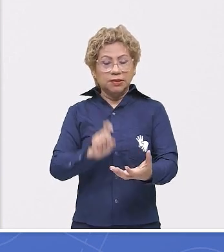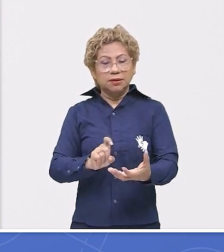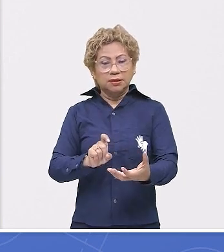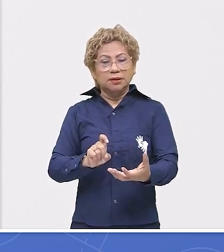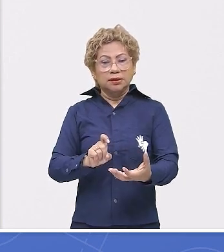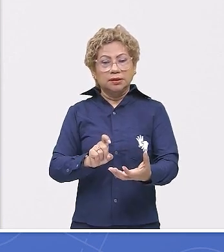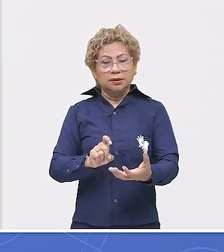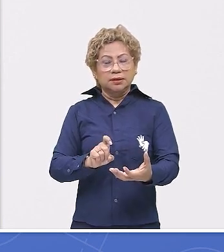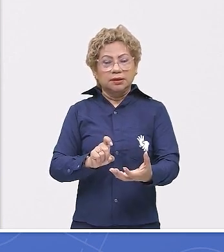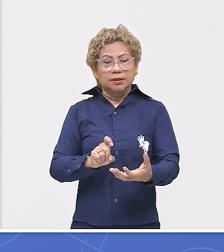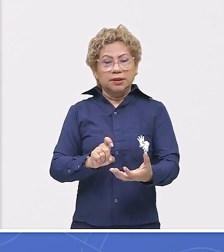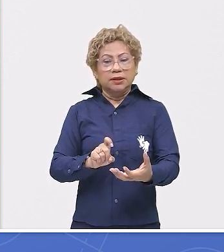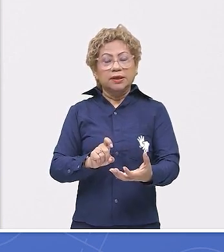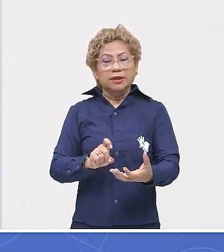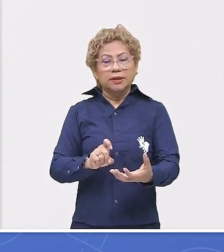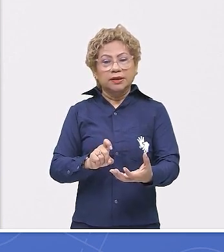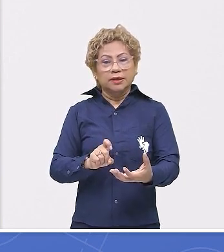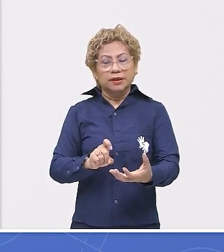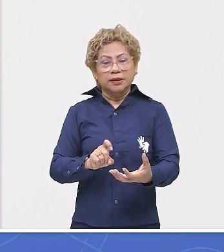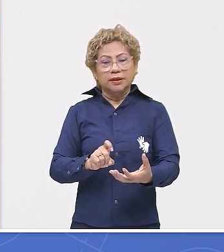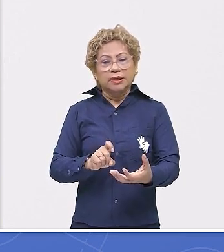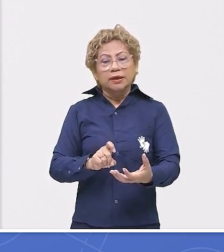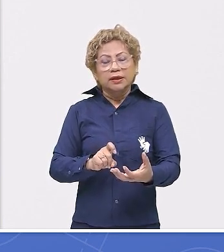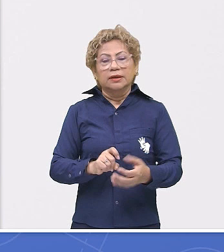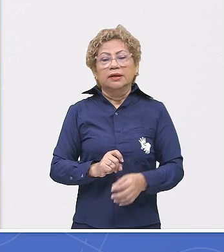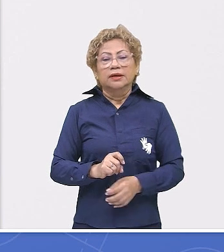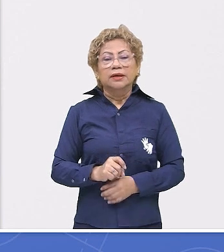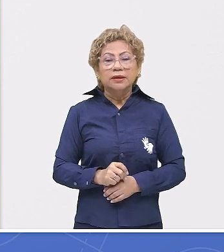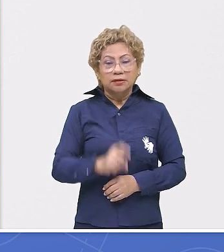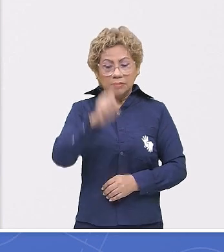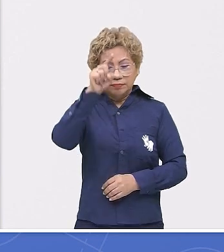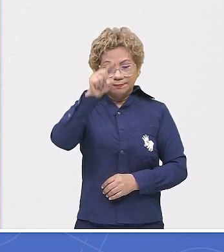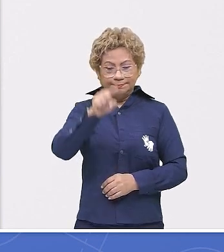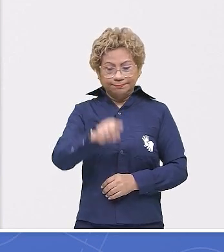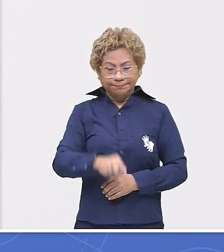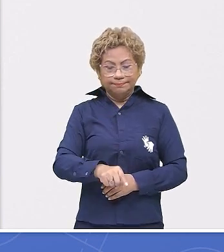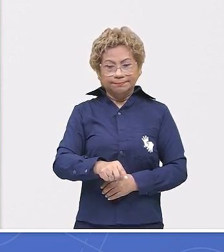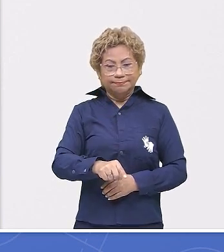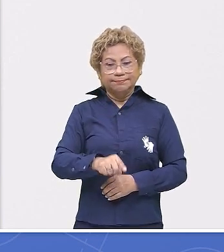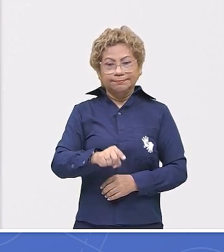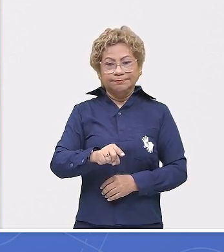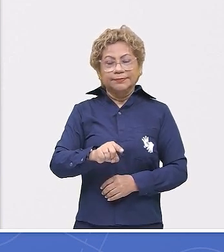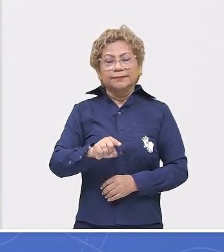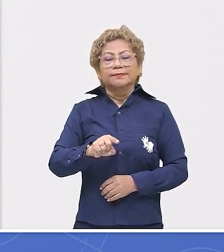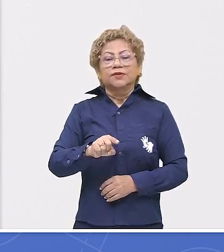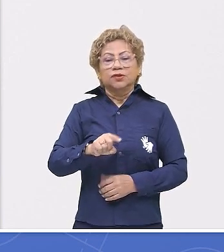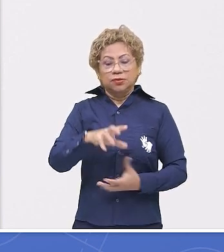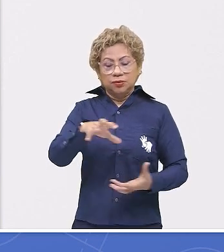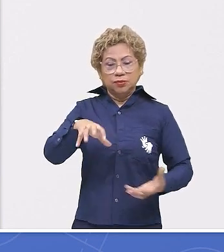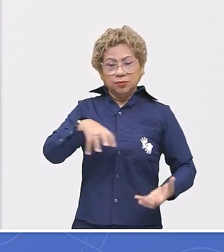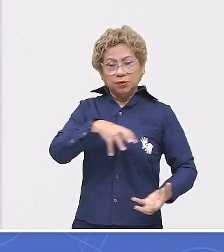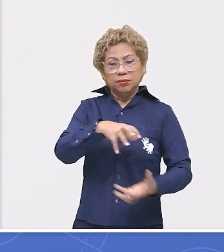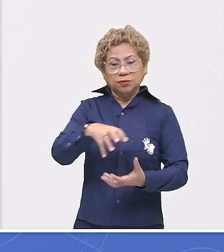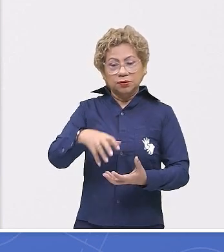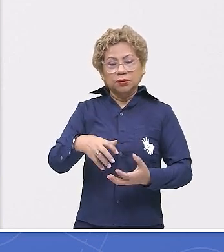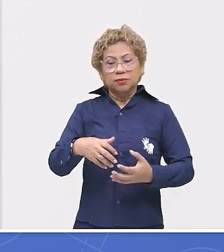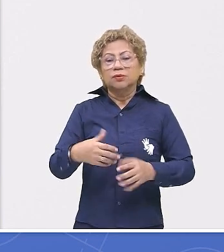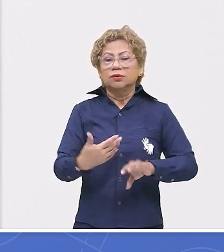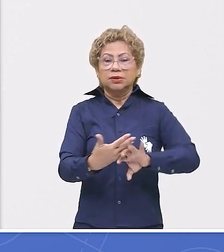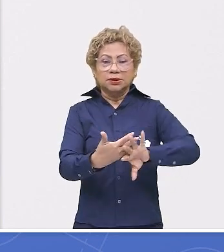essa linha imaginária, ela foi traçada aí no Oceano Pacífico, tá? E essa região aí que separa o